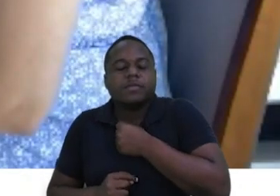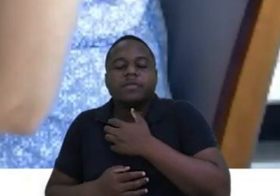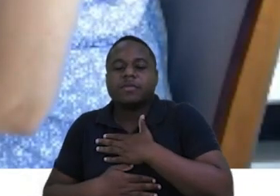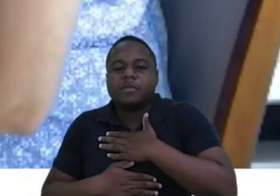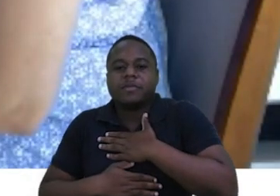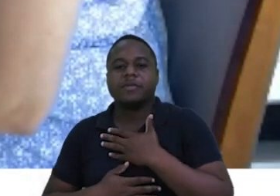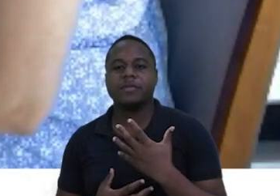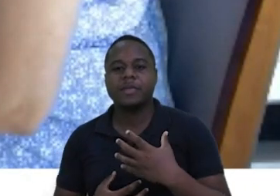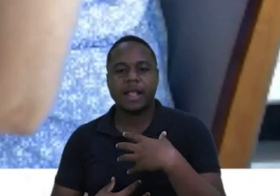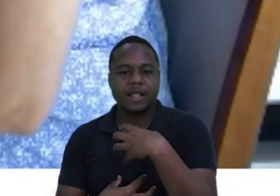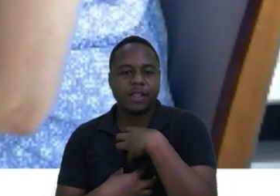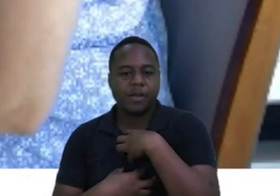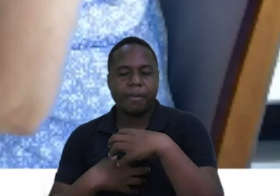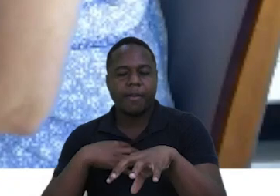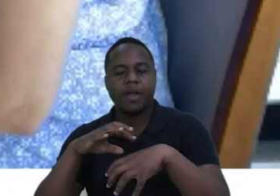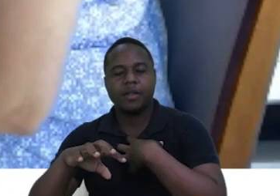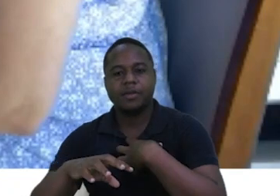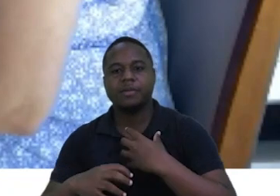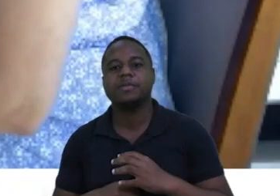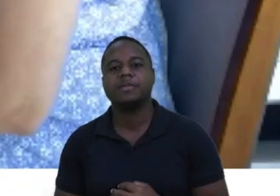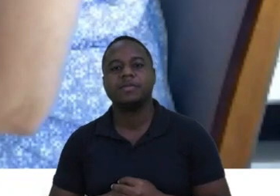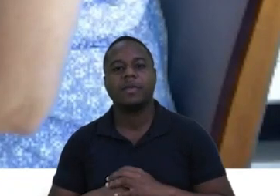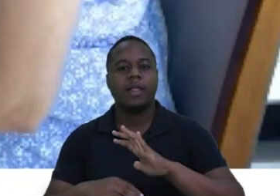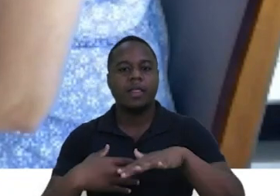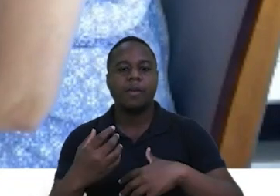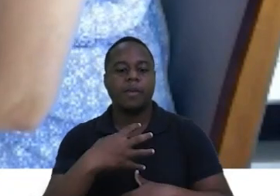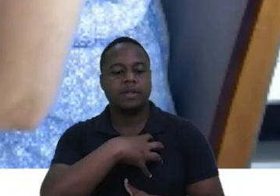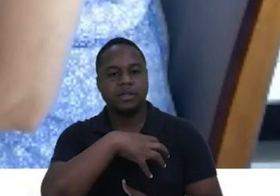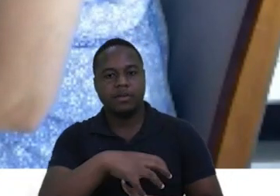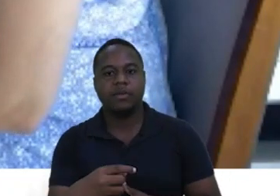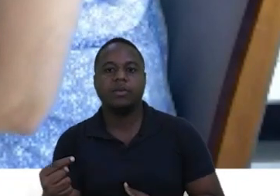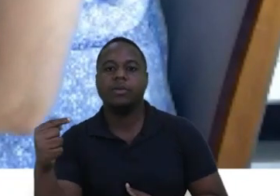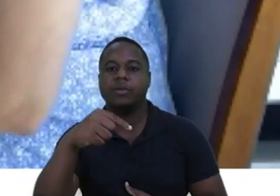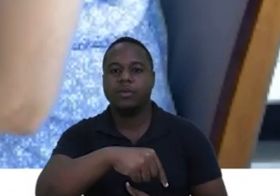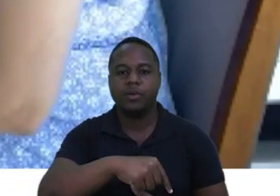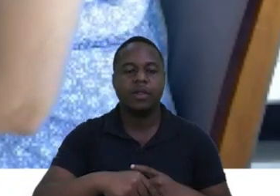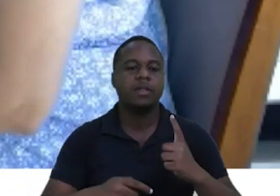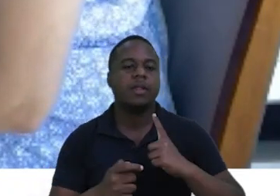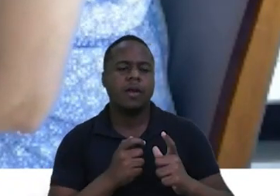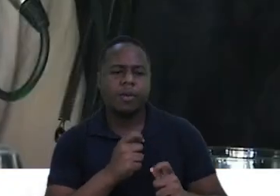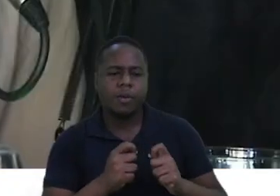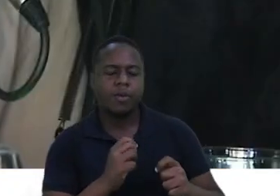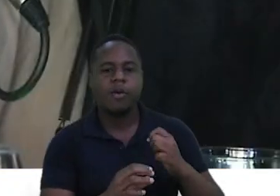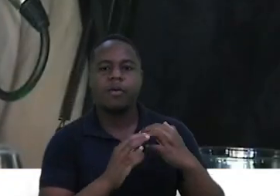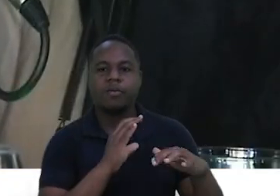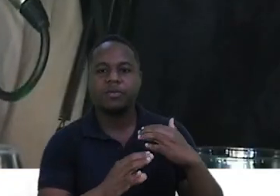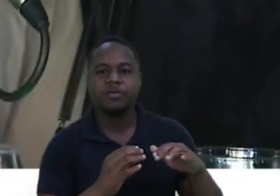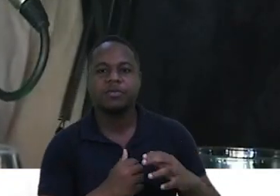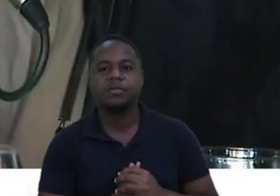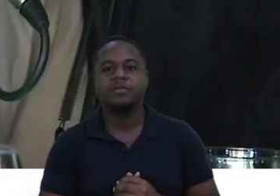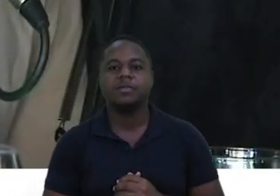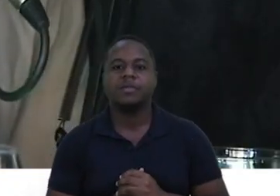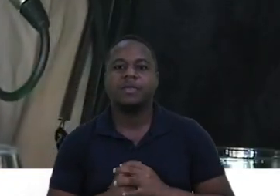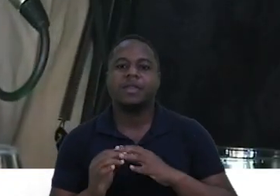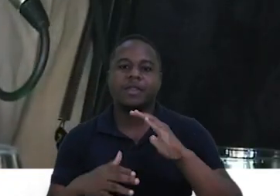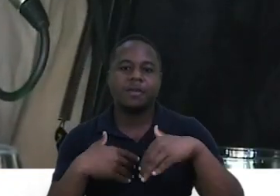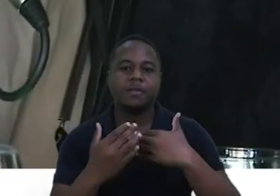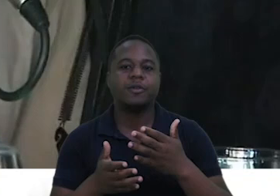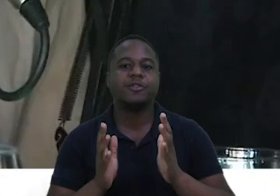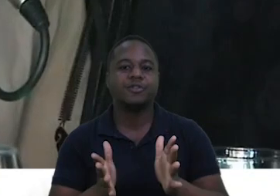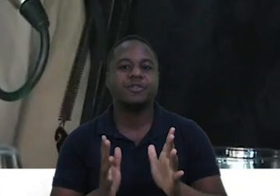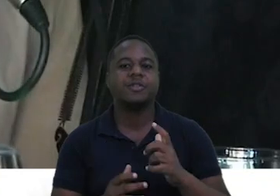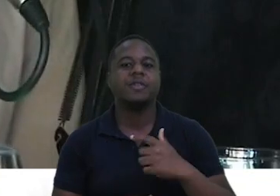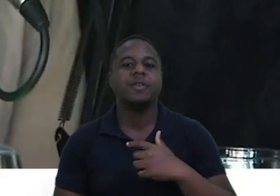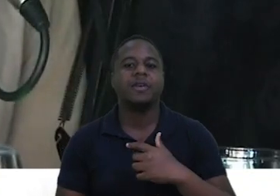aí ela veio fazer um trabalho em Salvador e a gente entrou um pouco mais em contato. E a partir dali a gente percebeu que já estava